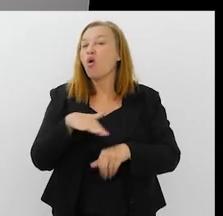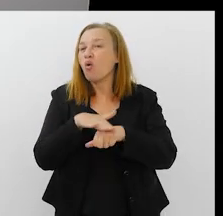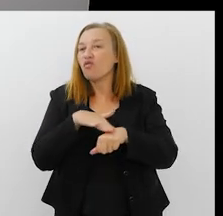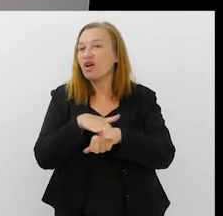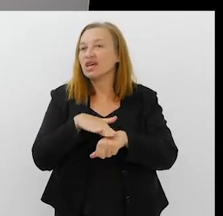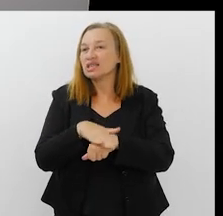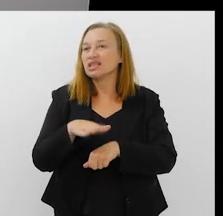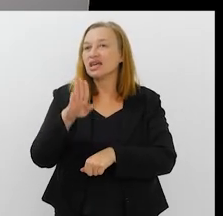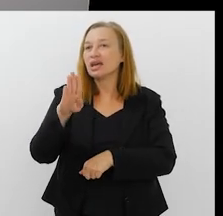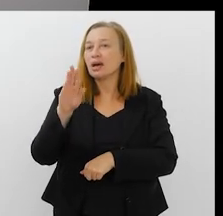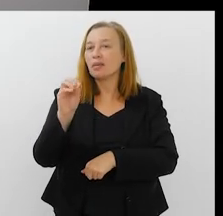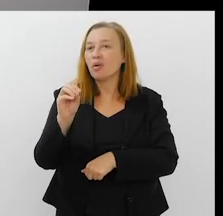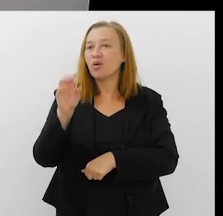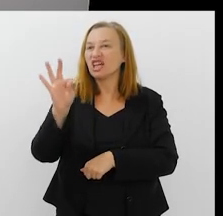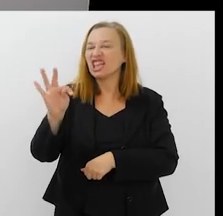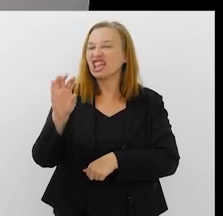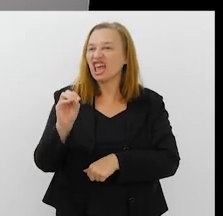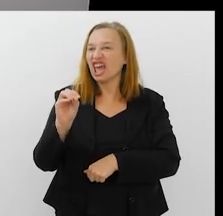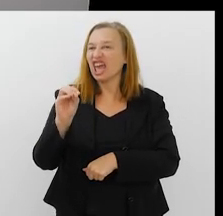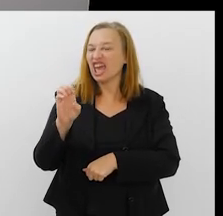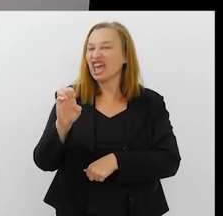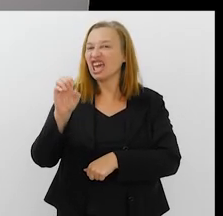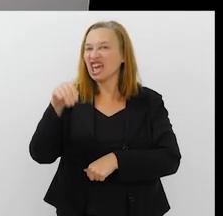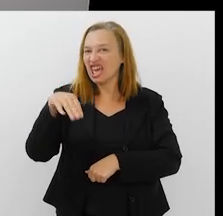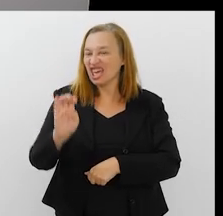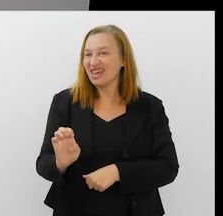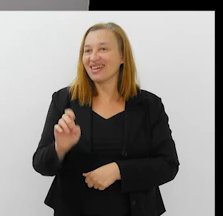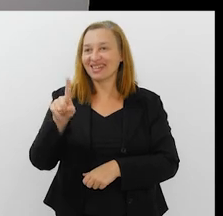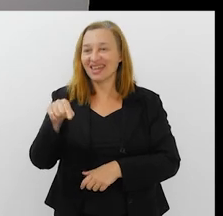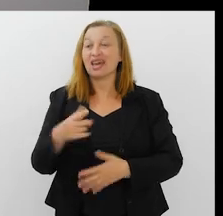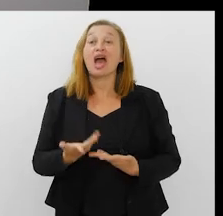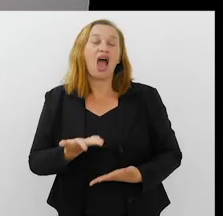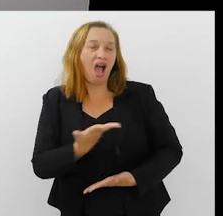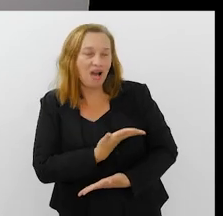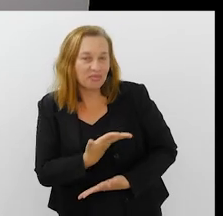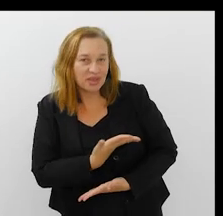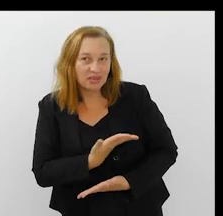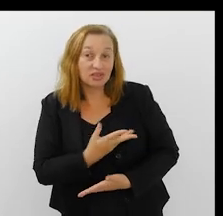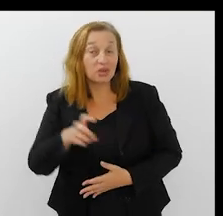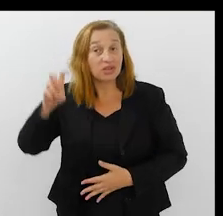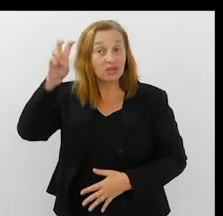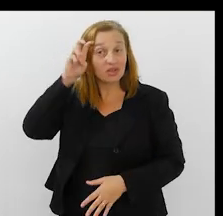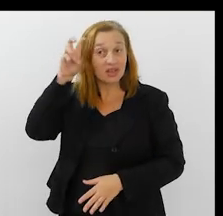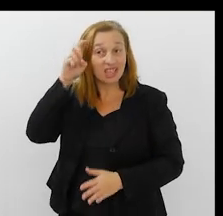botequim, não é isso? Igual aquelas da Manchete. Matava na redonda aqui. A gente...